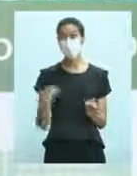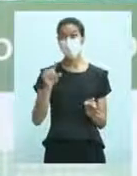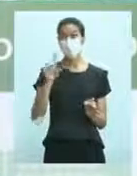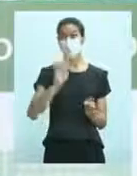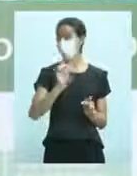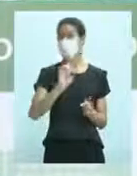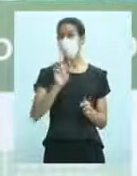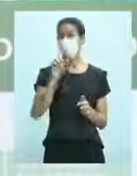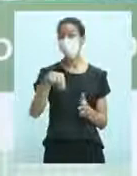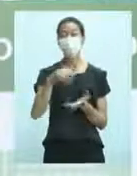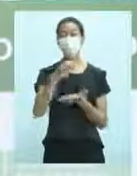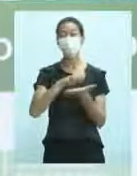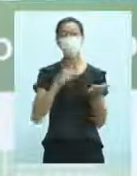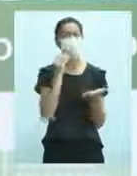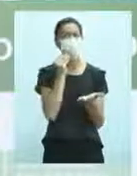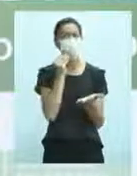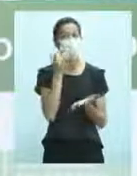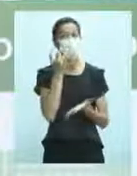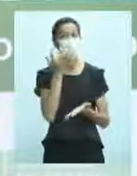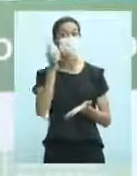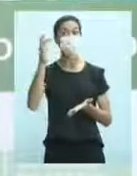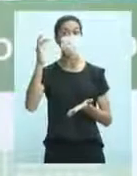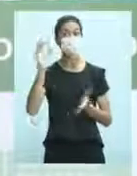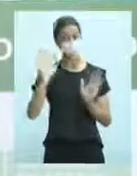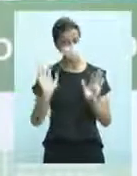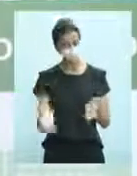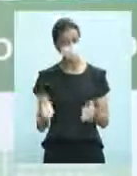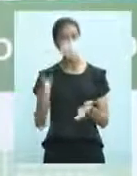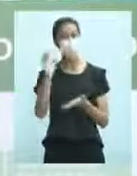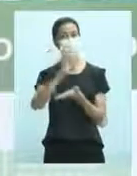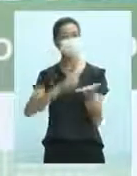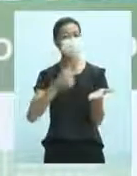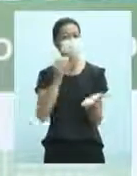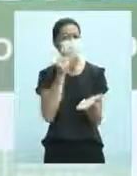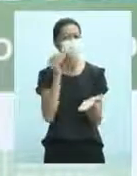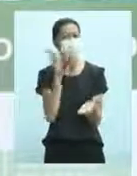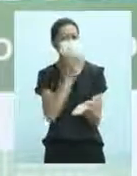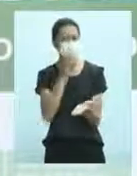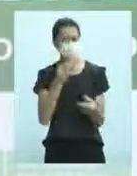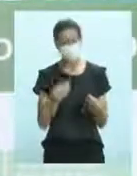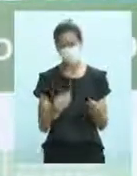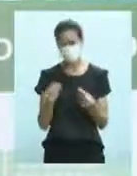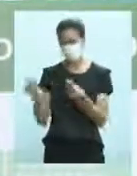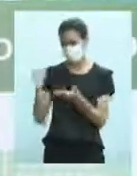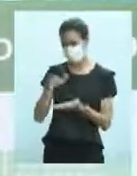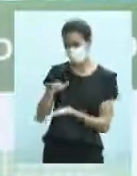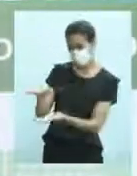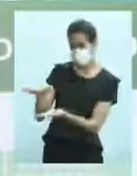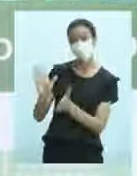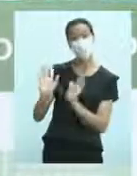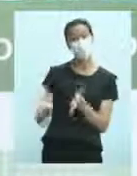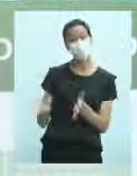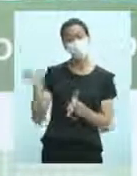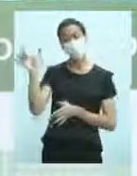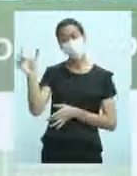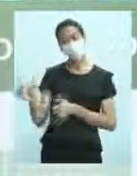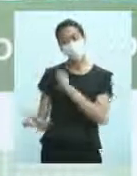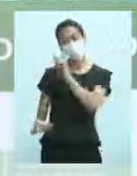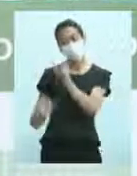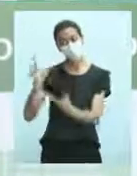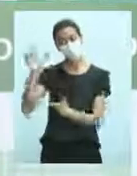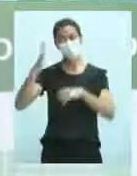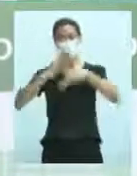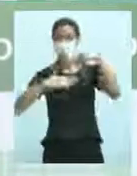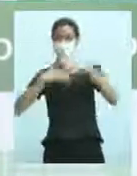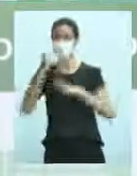no diagnóstico corri 19 teste rápido já foram encaminhados para dourado deverão ser usados em profissionalidade saúde